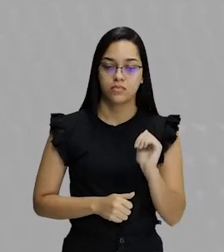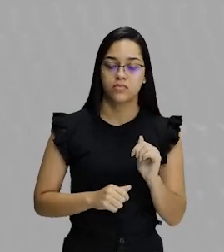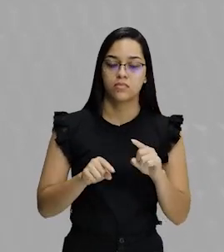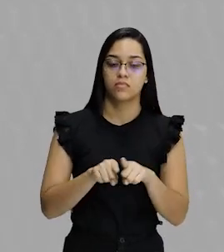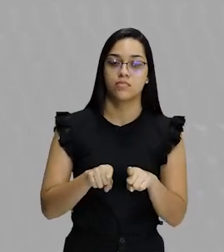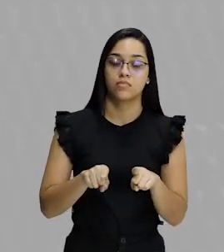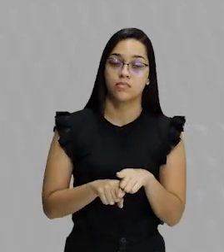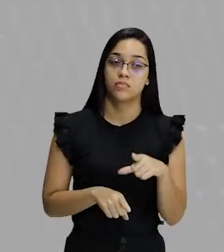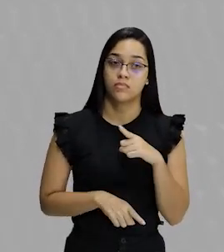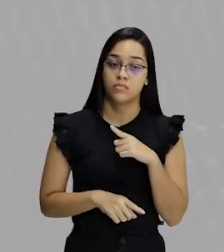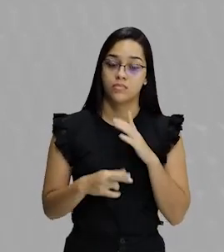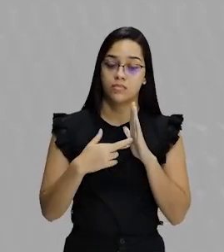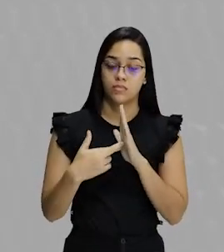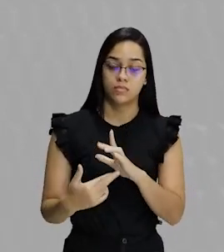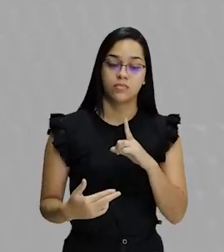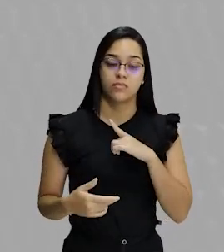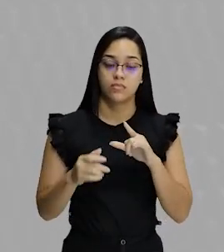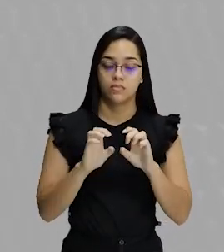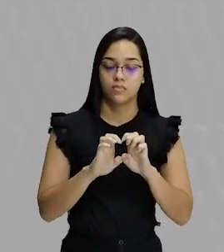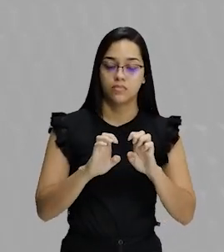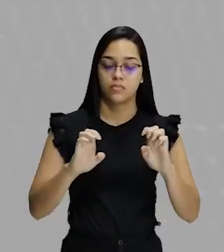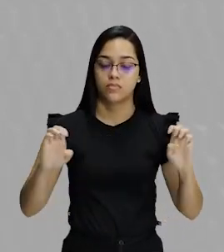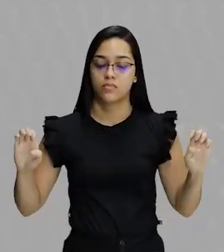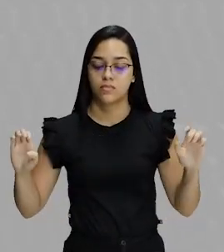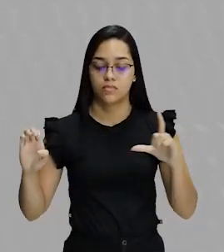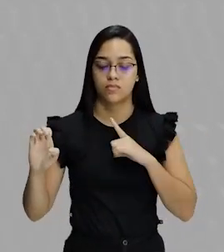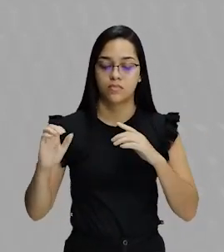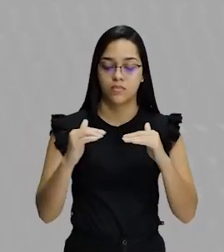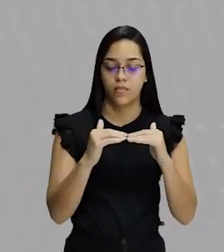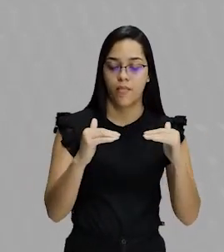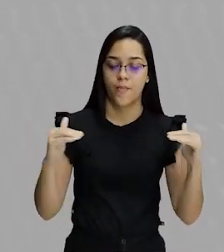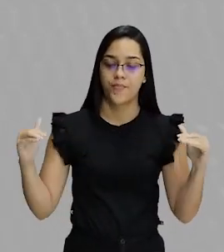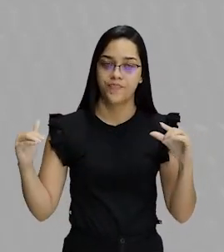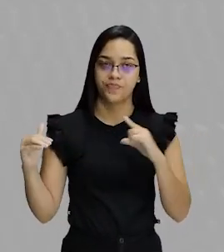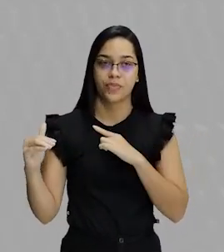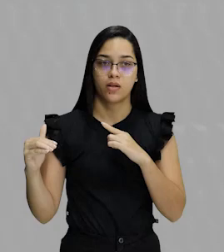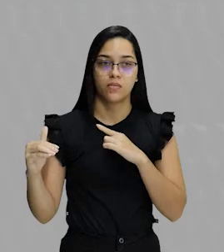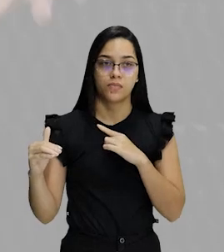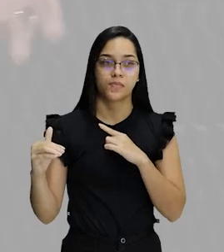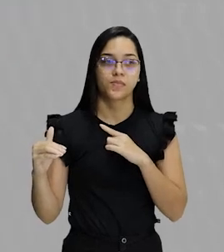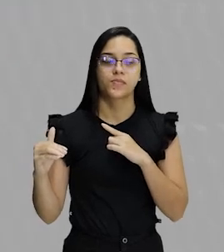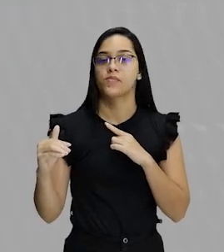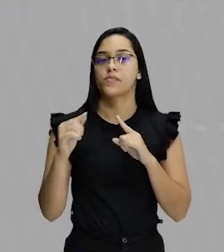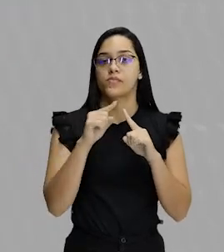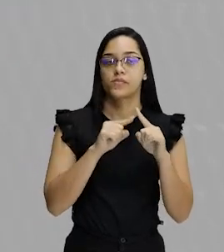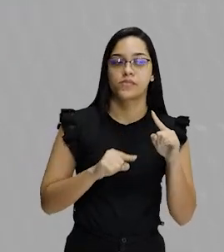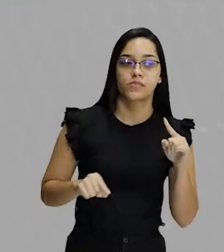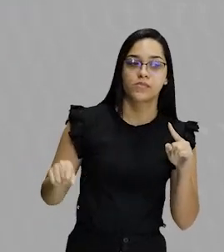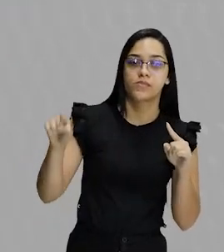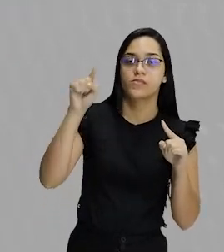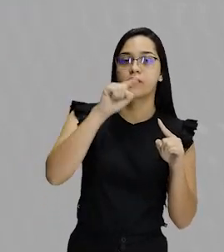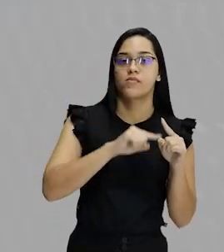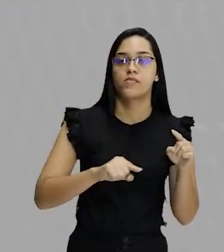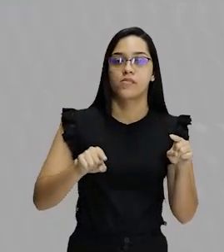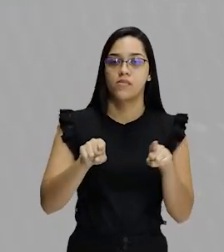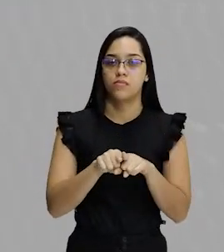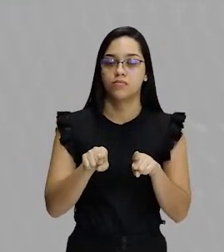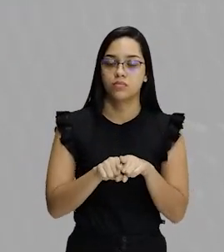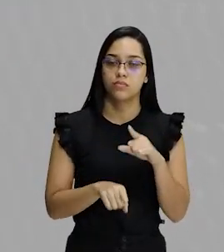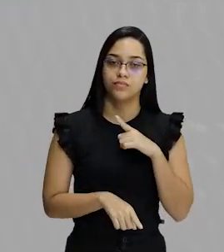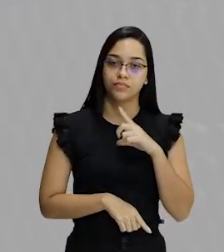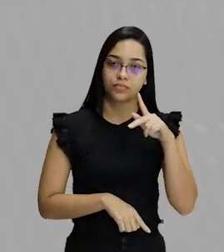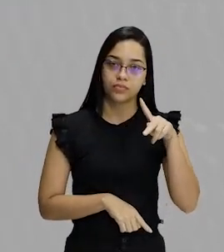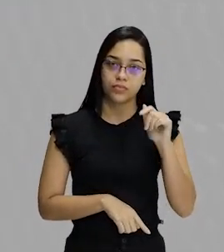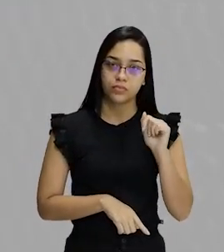figuras vão ser representadas por equações, né? Uma reta vai ser representada por uma equação, uma circunferência também, uma